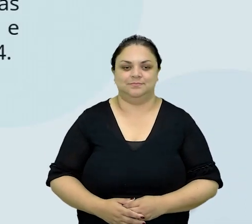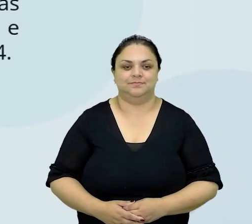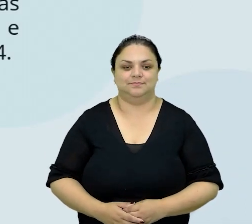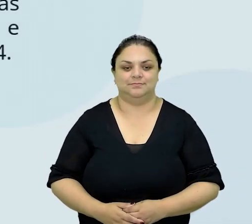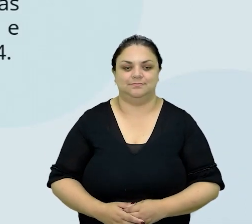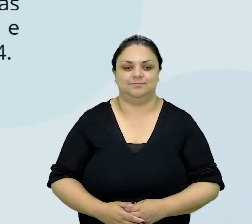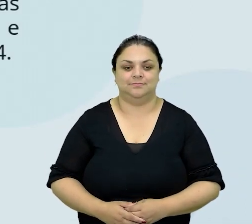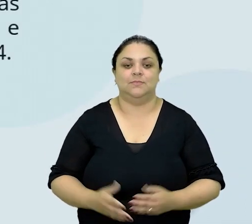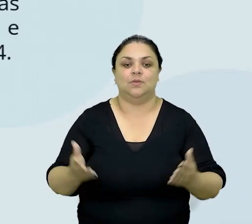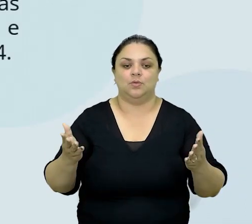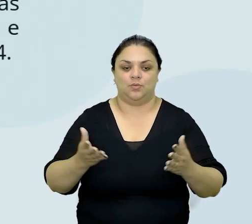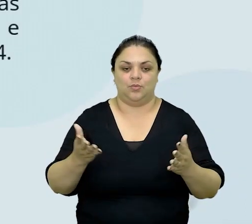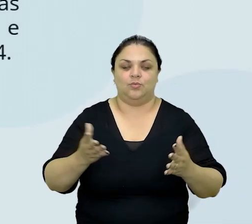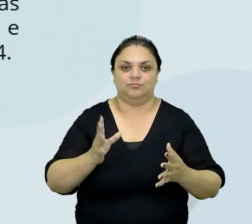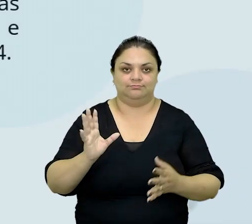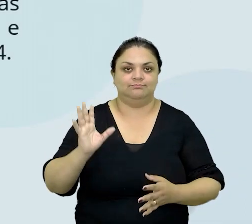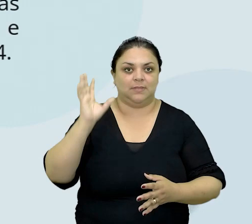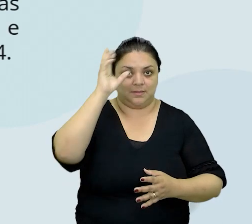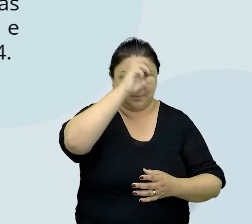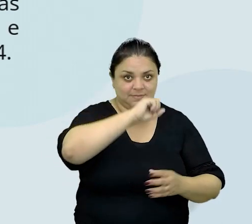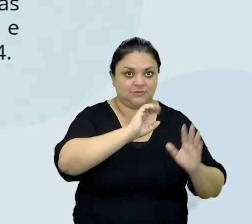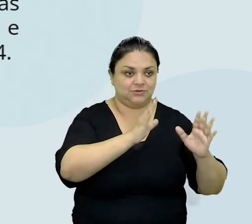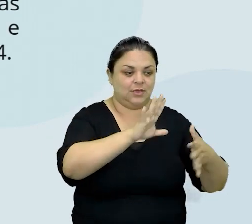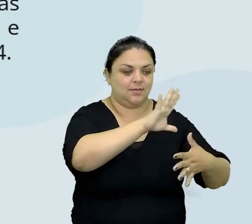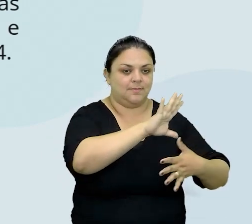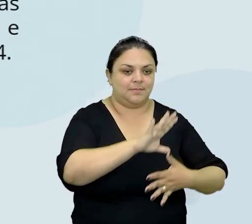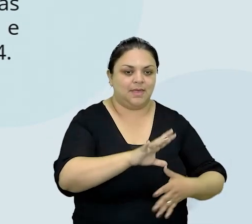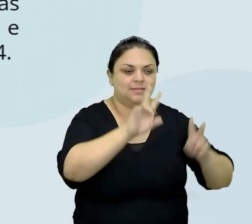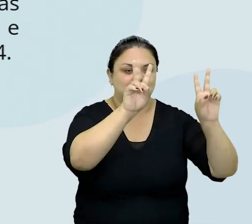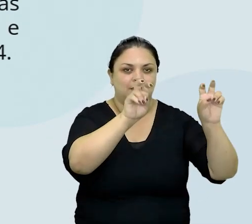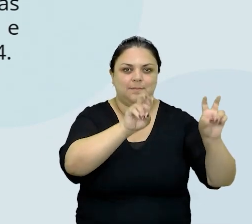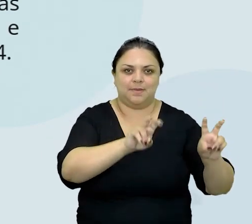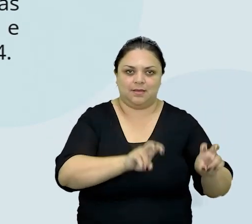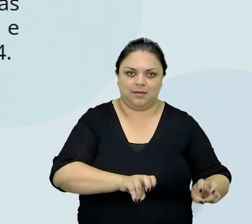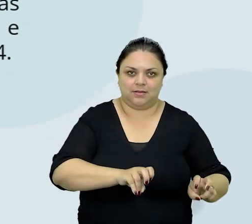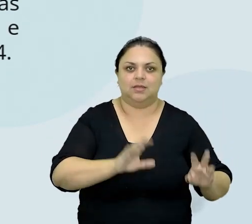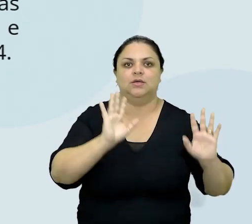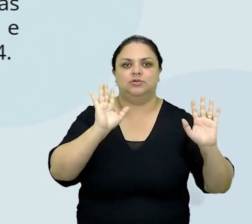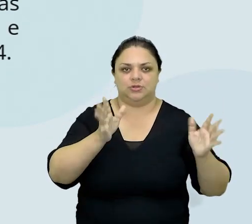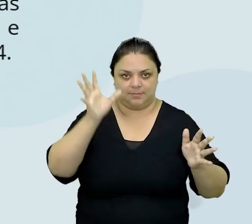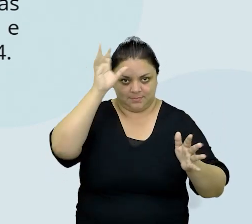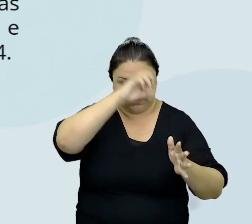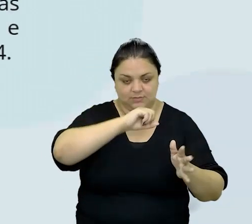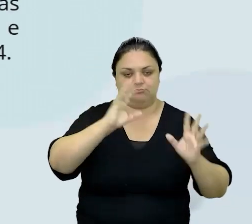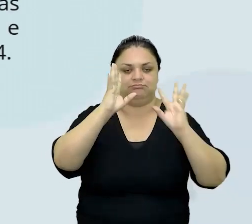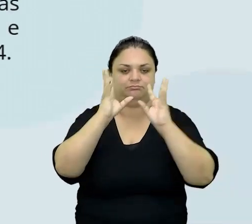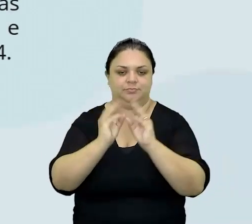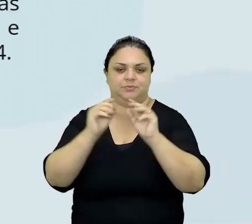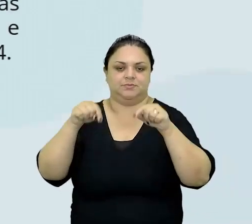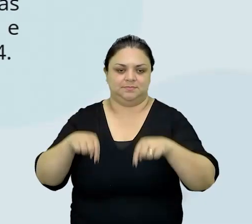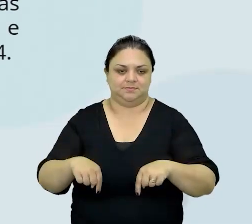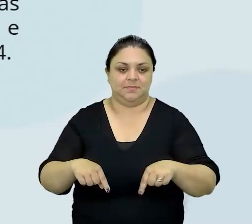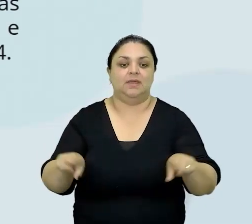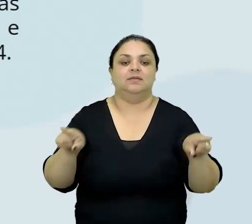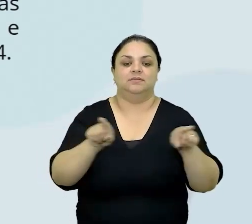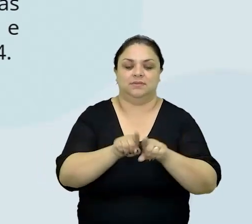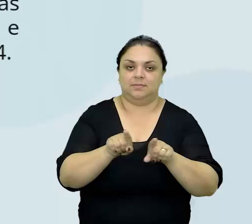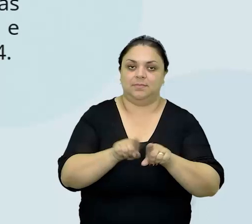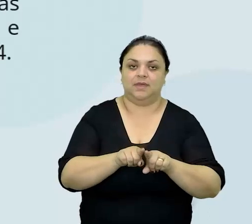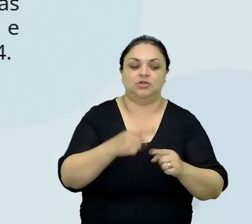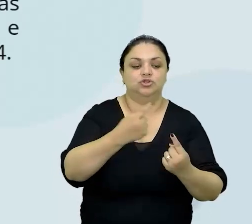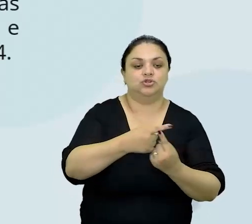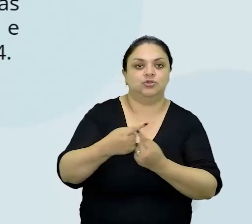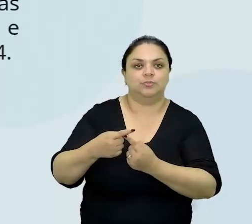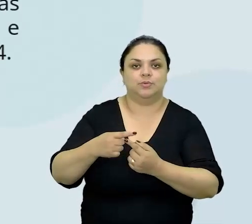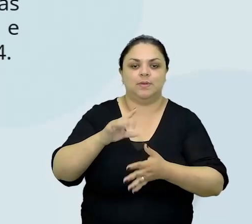conteúdo sobre a cartografia temática. Depois vamos aprender sobre os tipos de mapas e quais são os